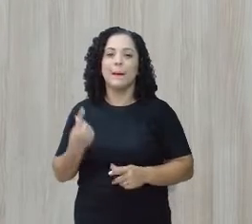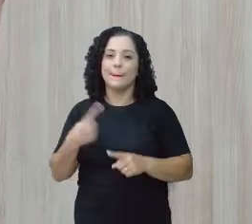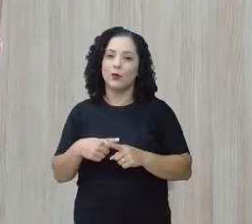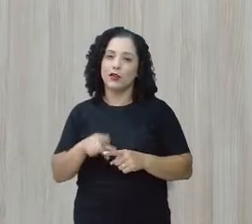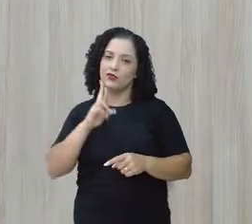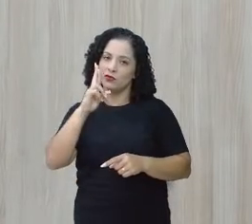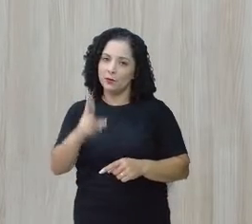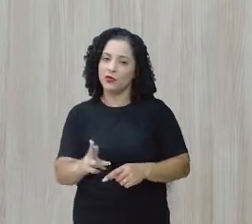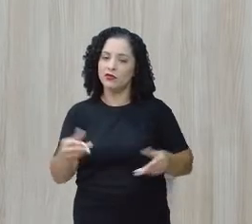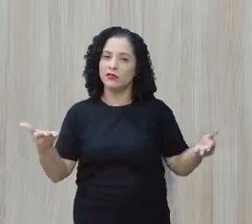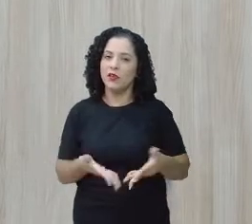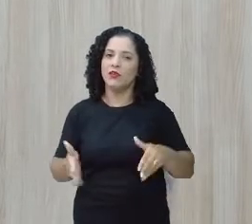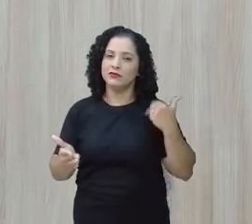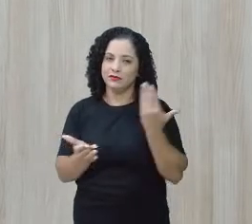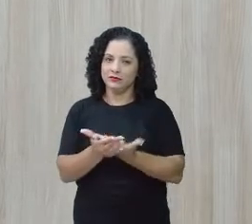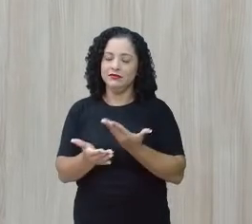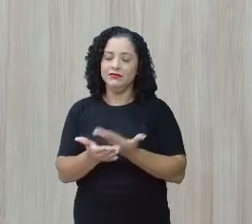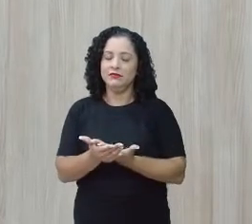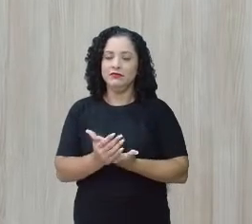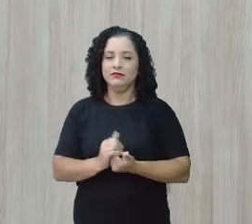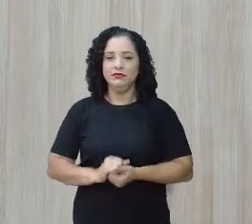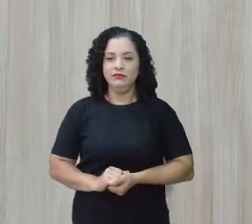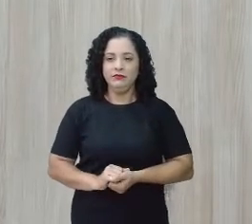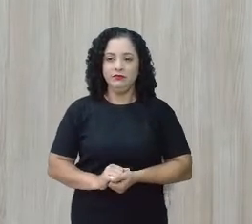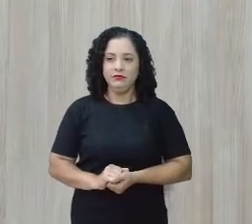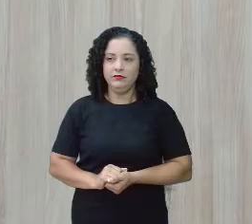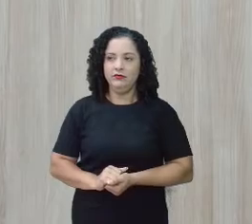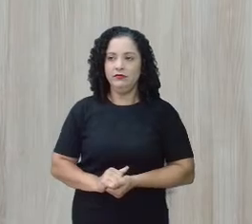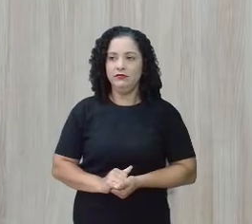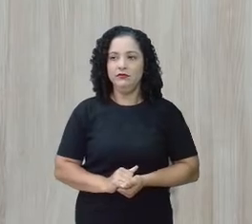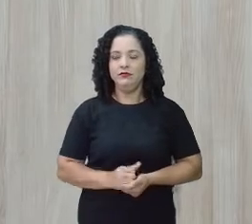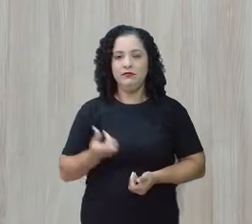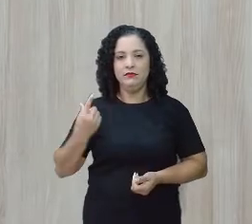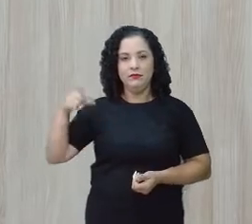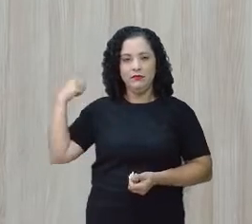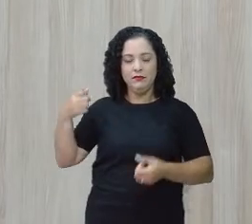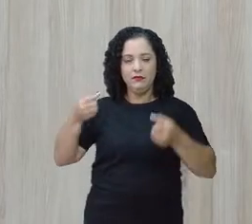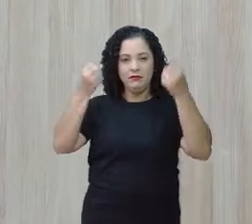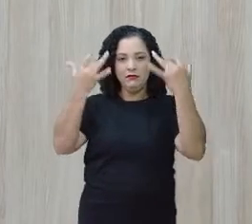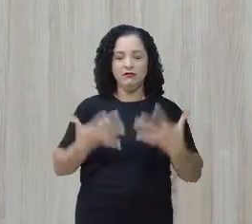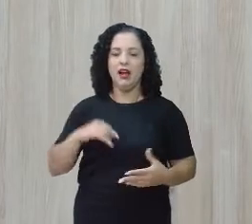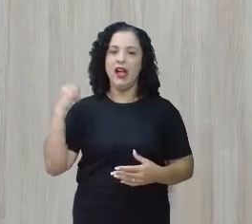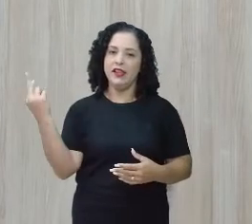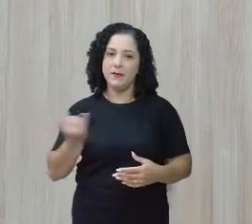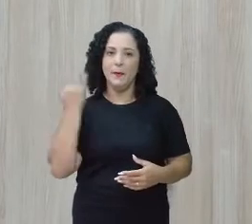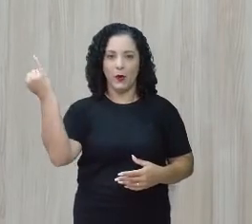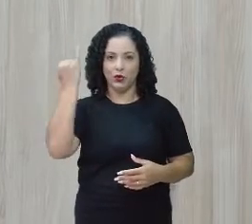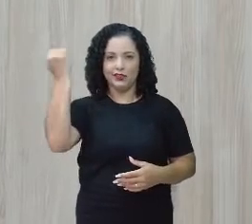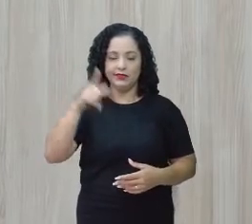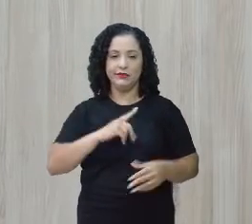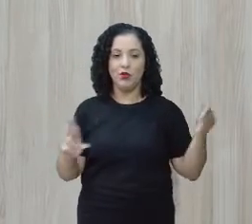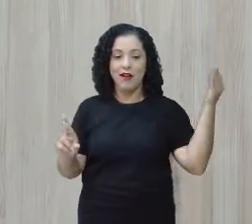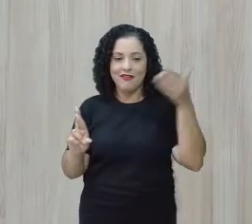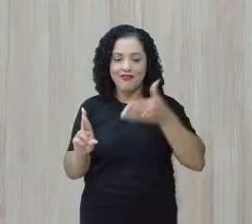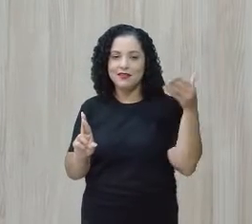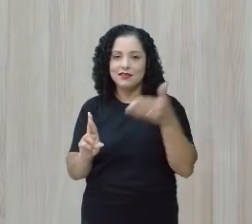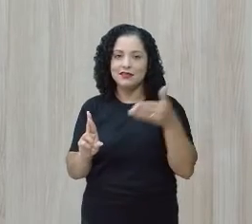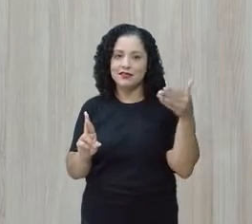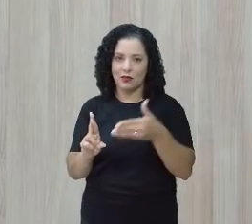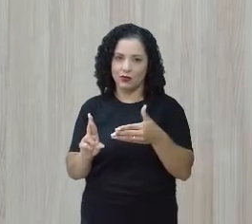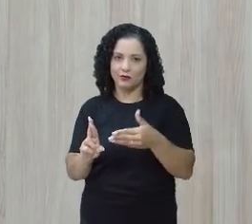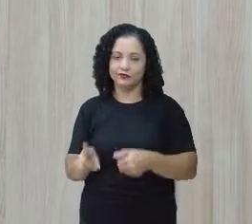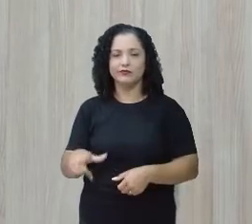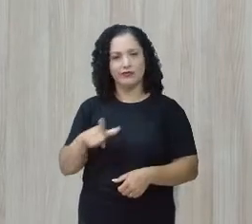que a gente vai conversar. Eu falei no início que é muito importante um referencial. Então, se eu